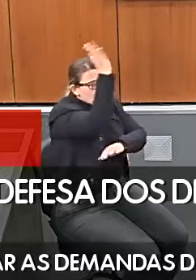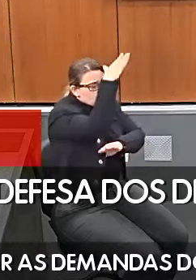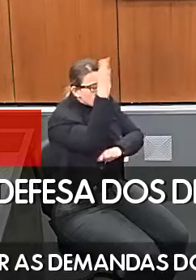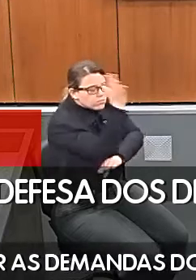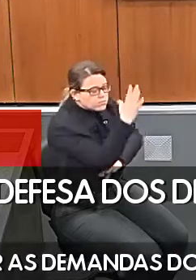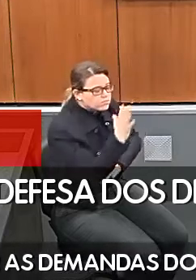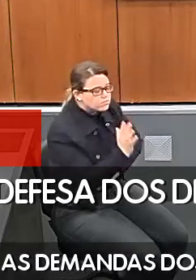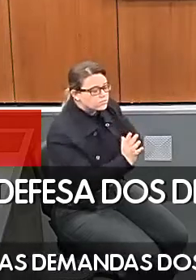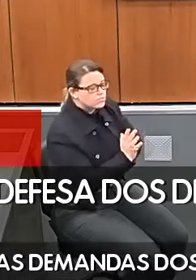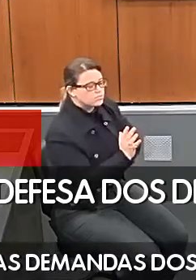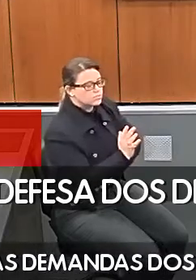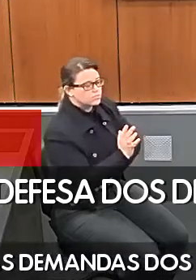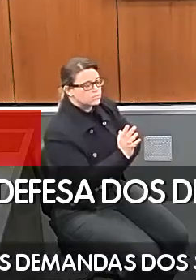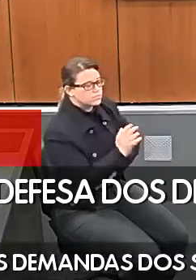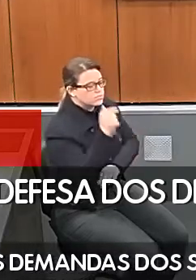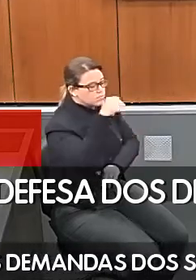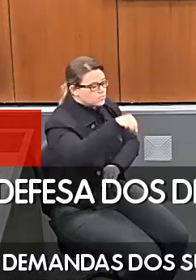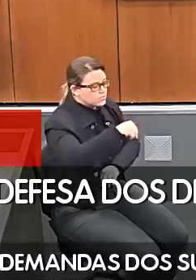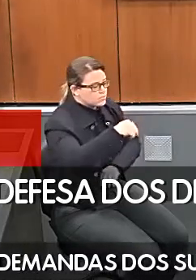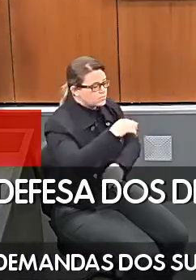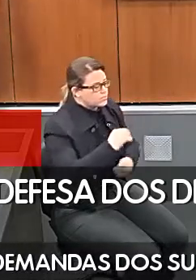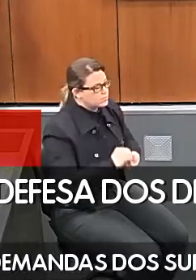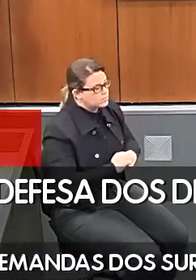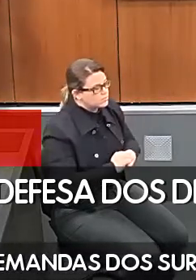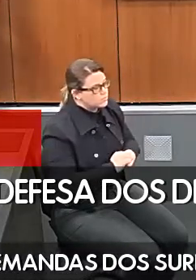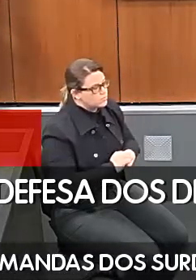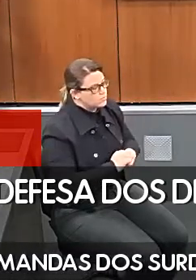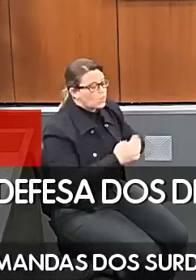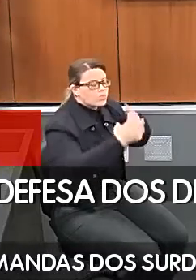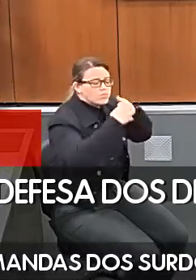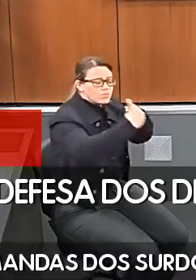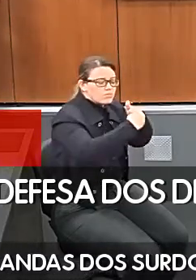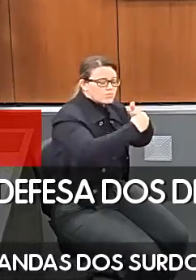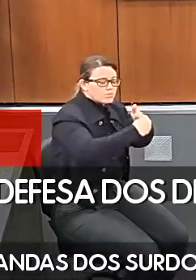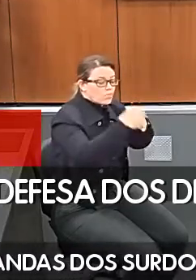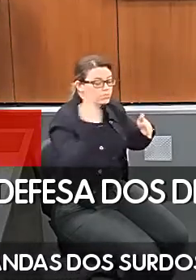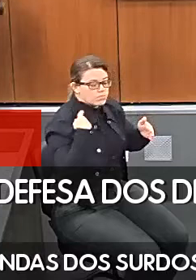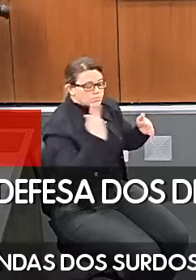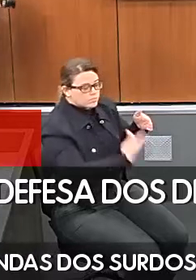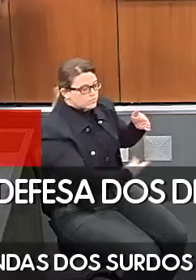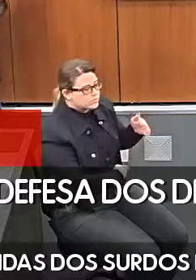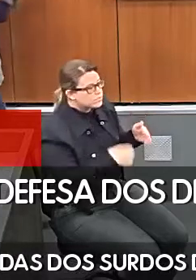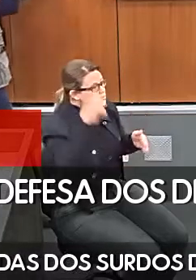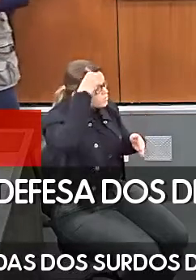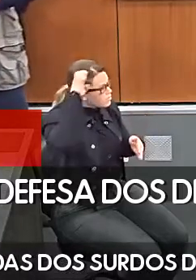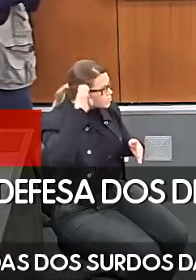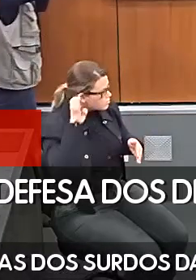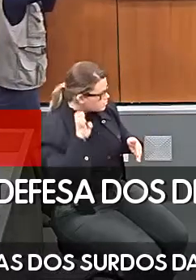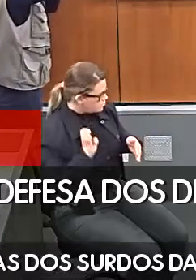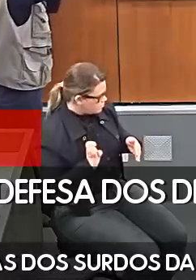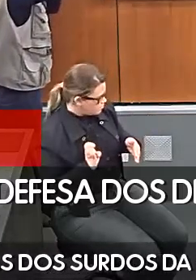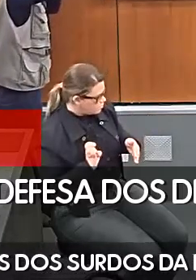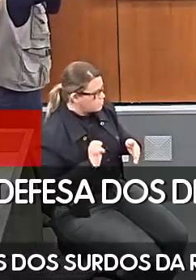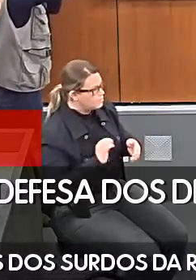tem desempenhado aqui na frente dessa comissão. Saudar a presidente aqui, a